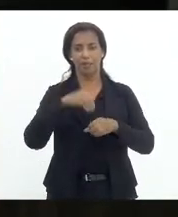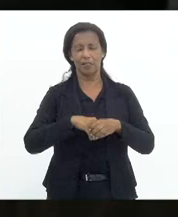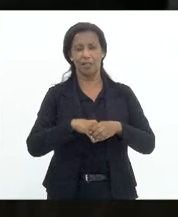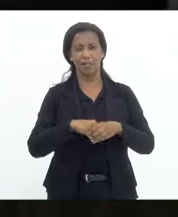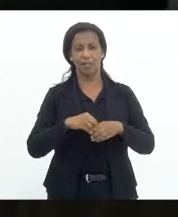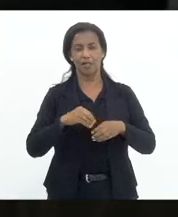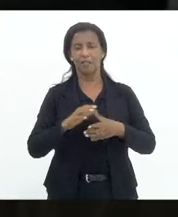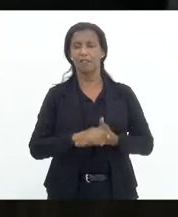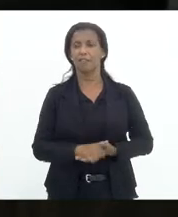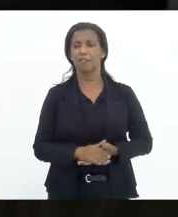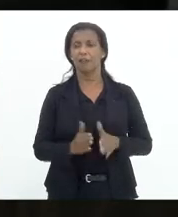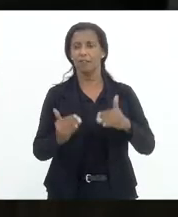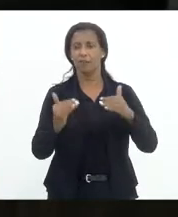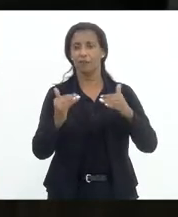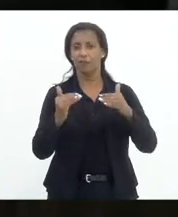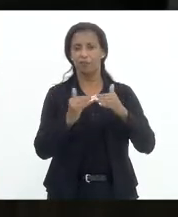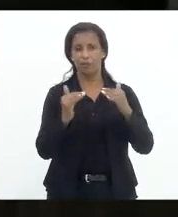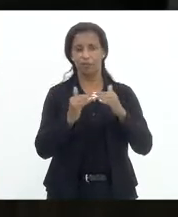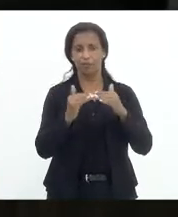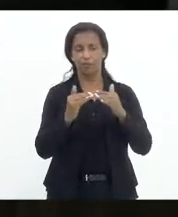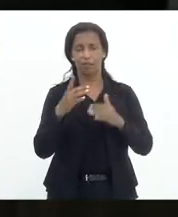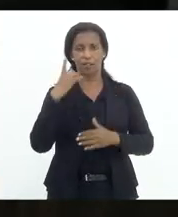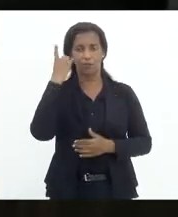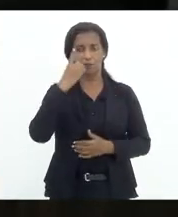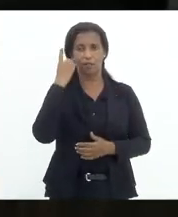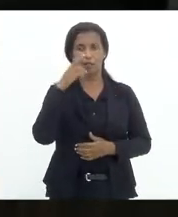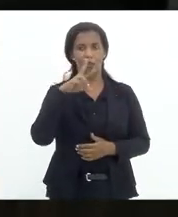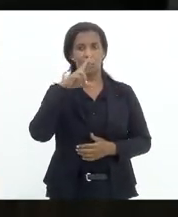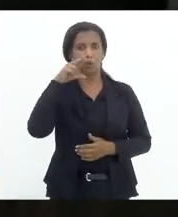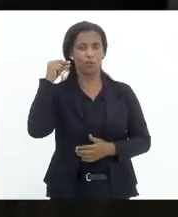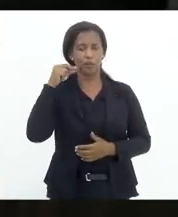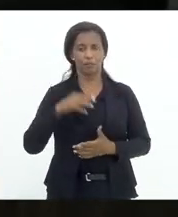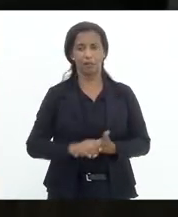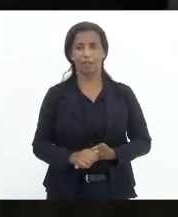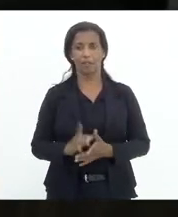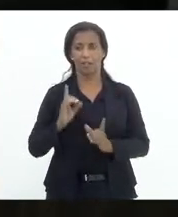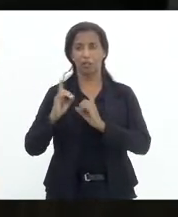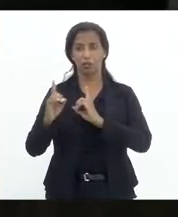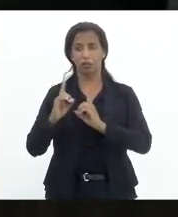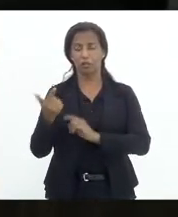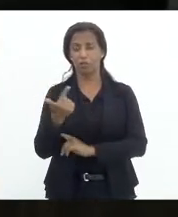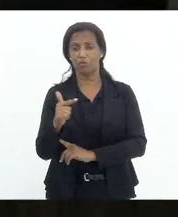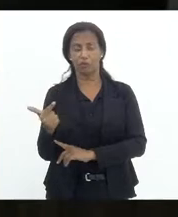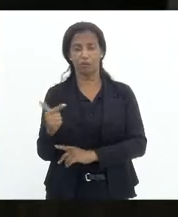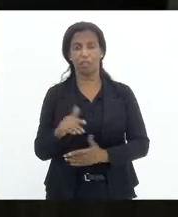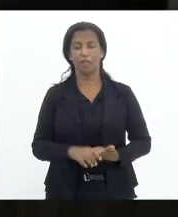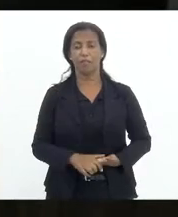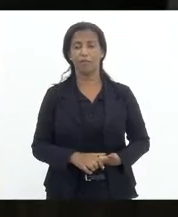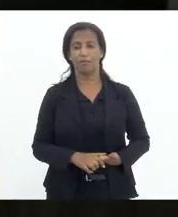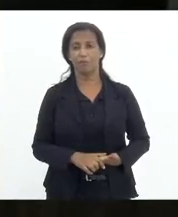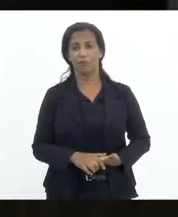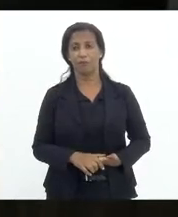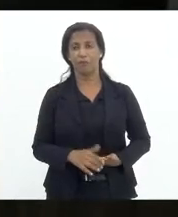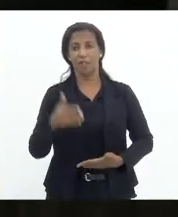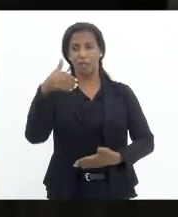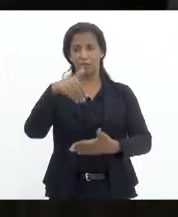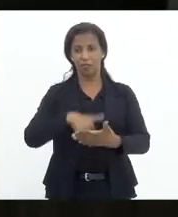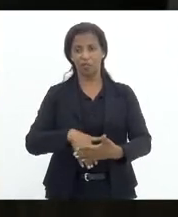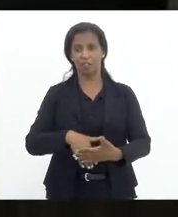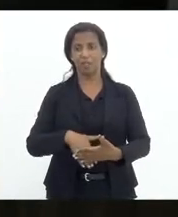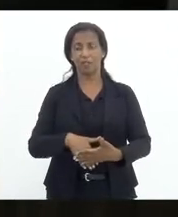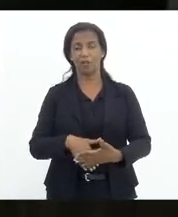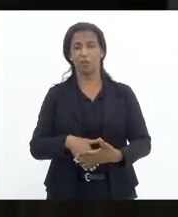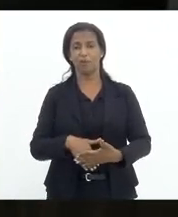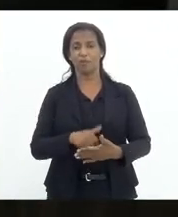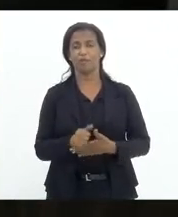e proposições externas favorável Deputado rosenverg Reis em discussão no aventura que ela discutisse a discussão e votação